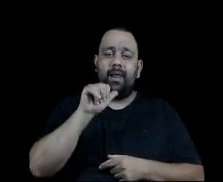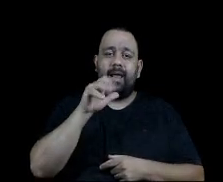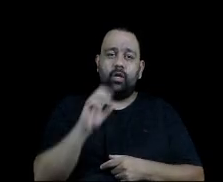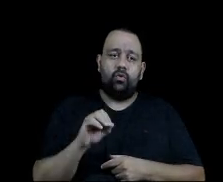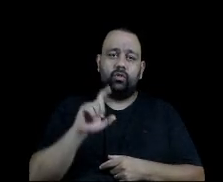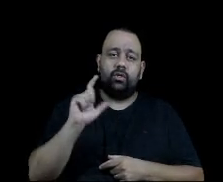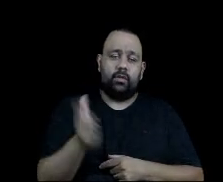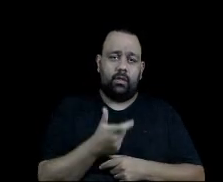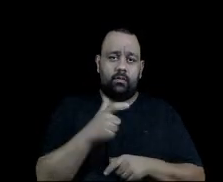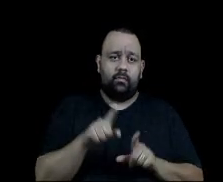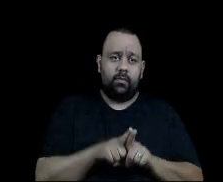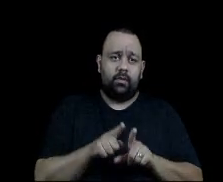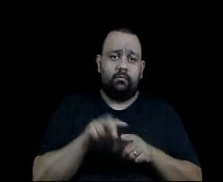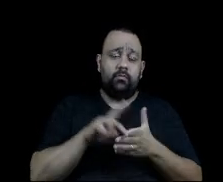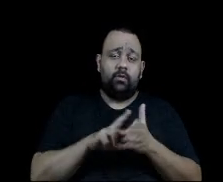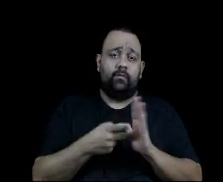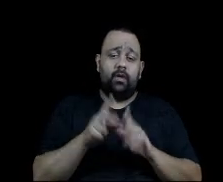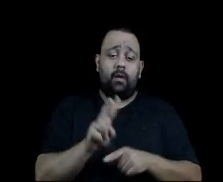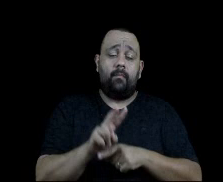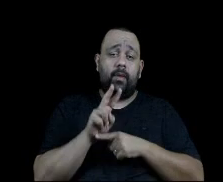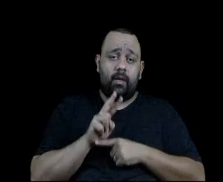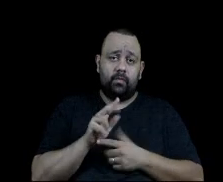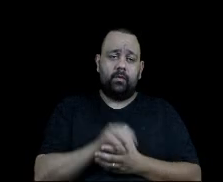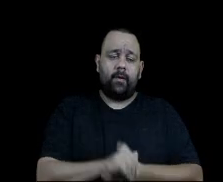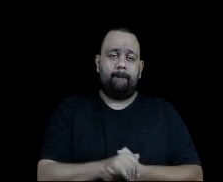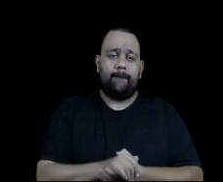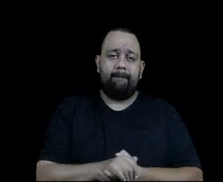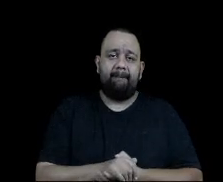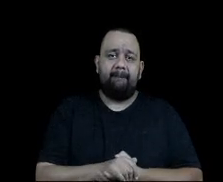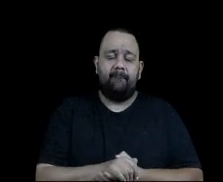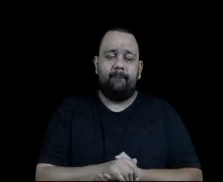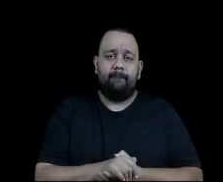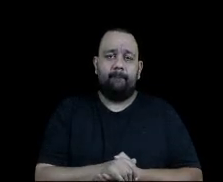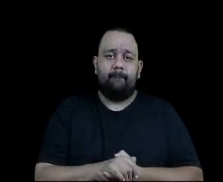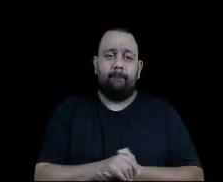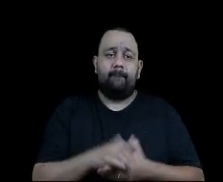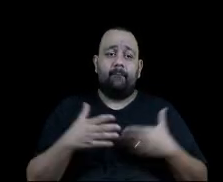e operações de crédito. Operações de crédito são os empréstimos.